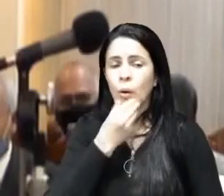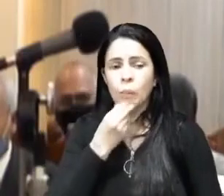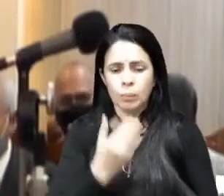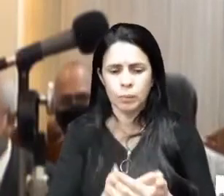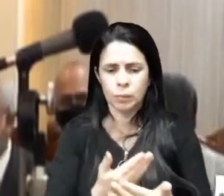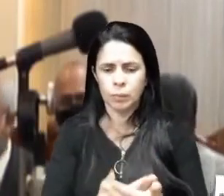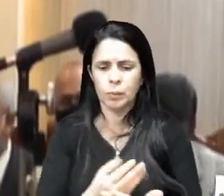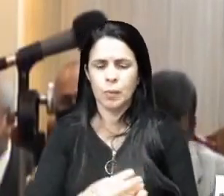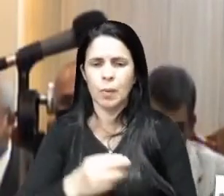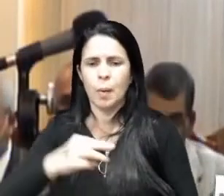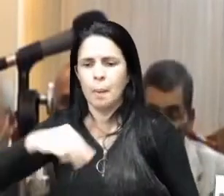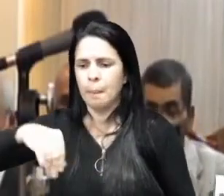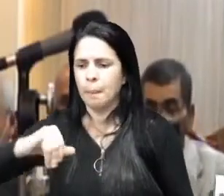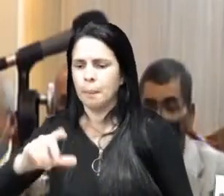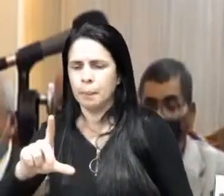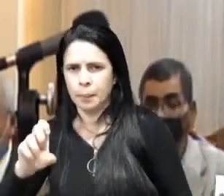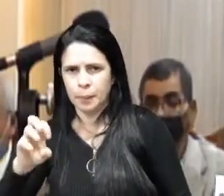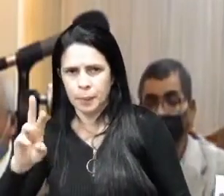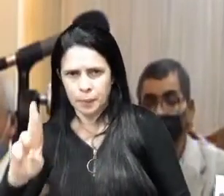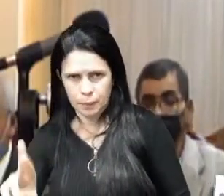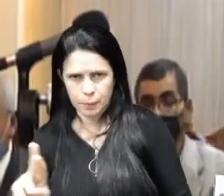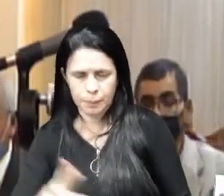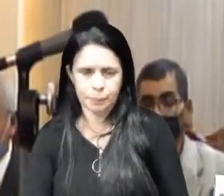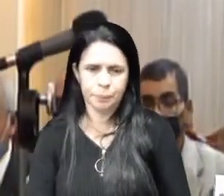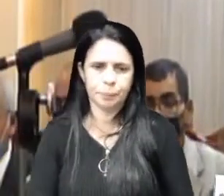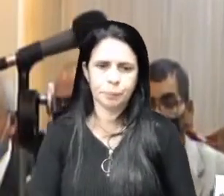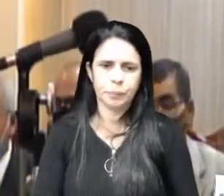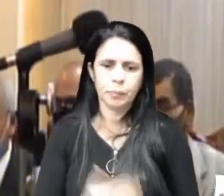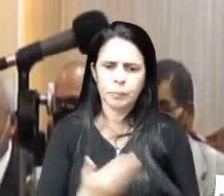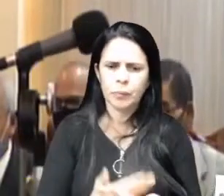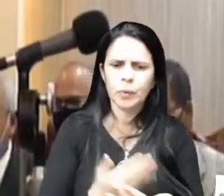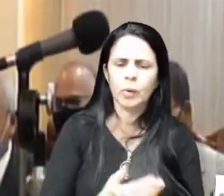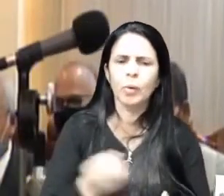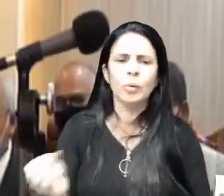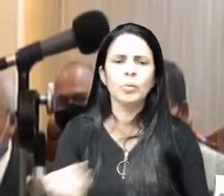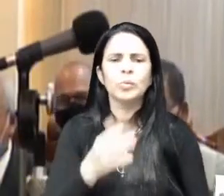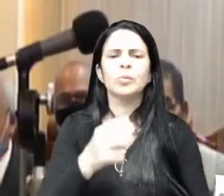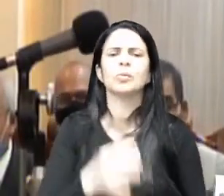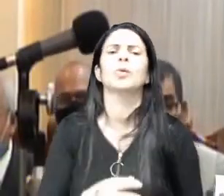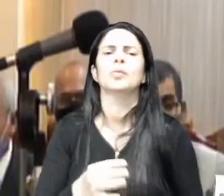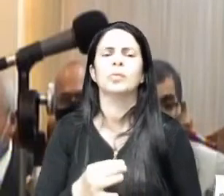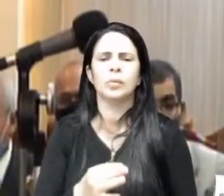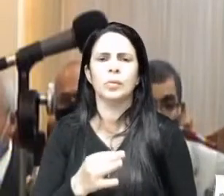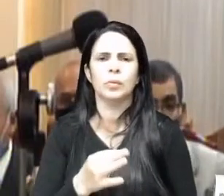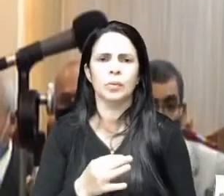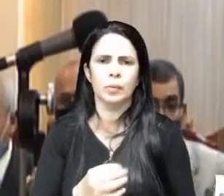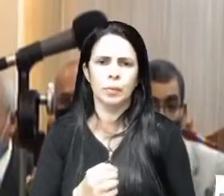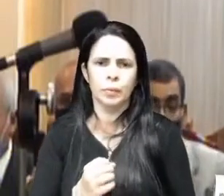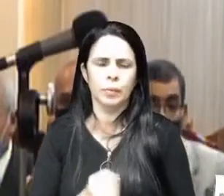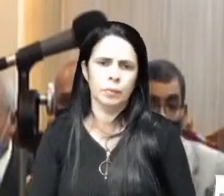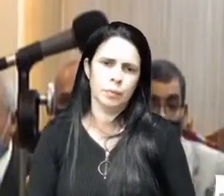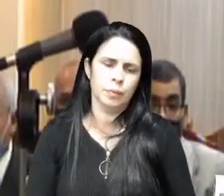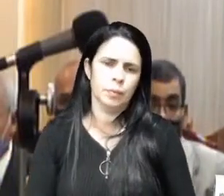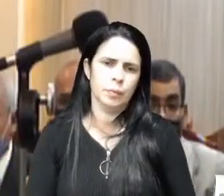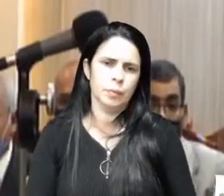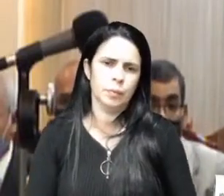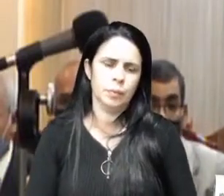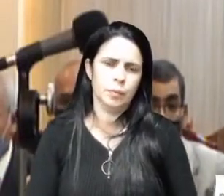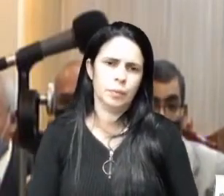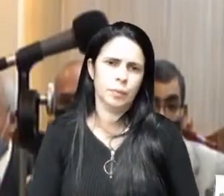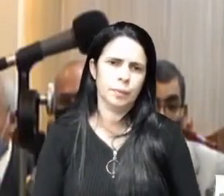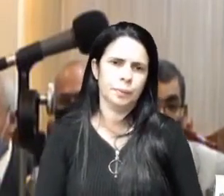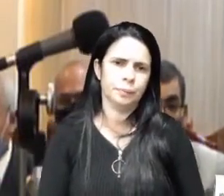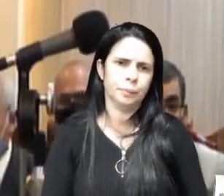Testamento, ele disse que a sensação de viver às portas do desfecho da história e de um